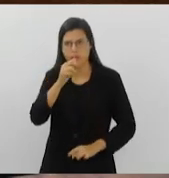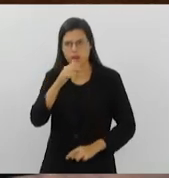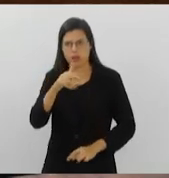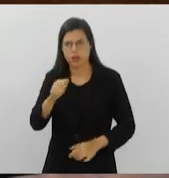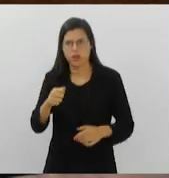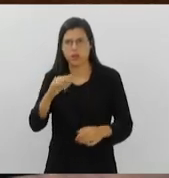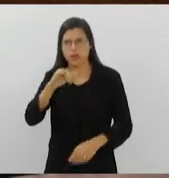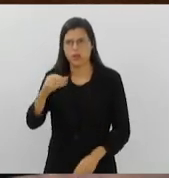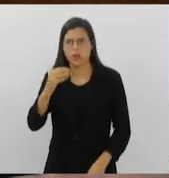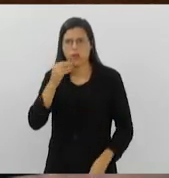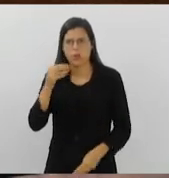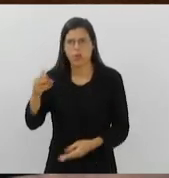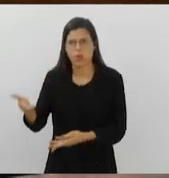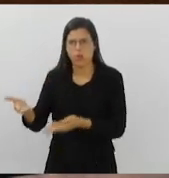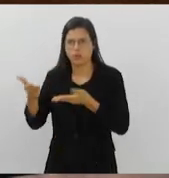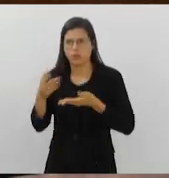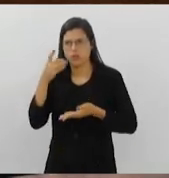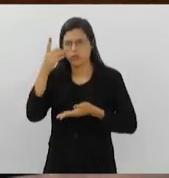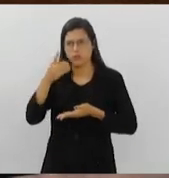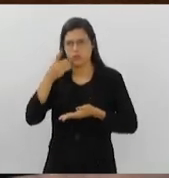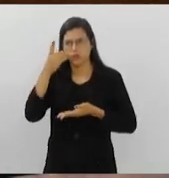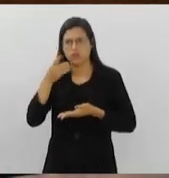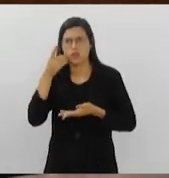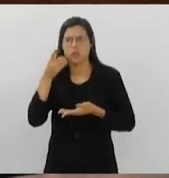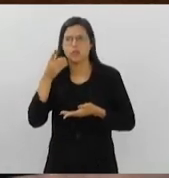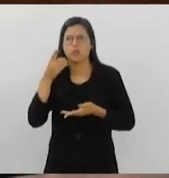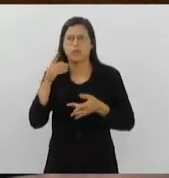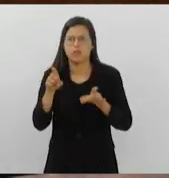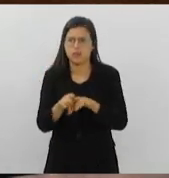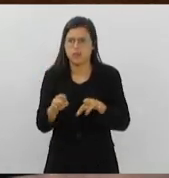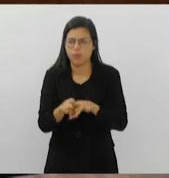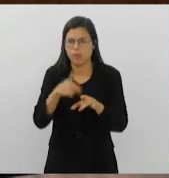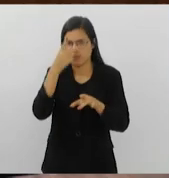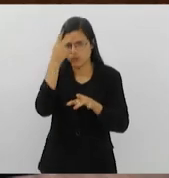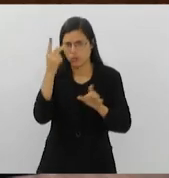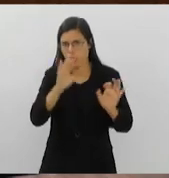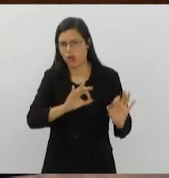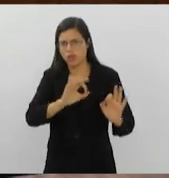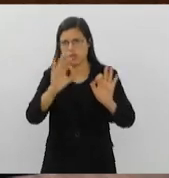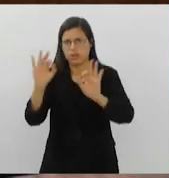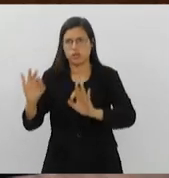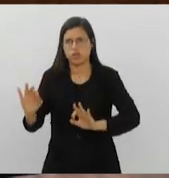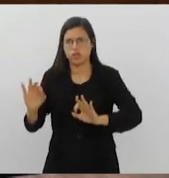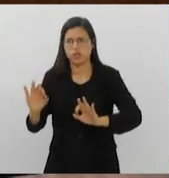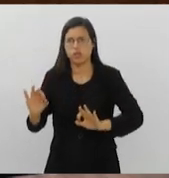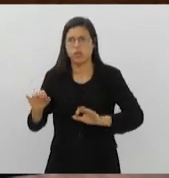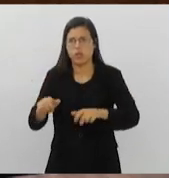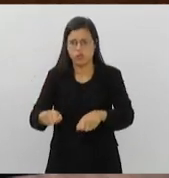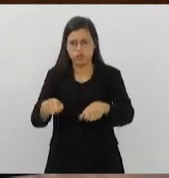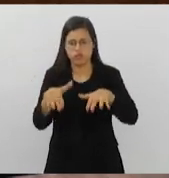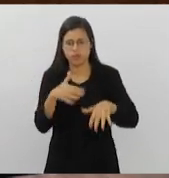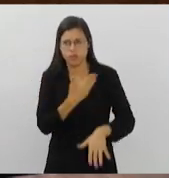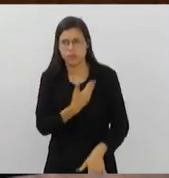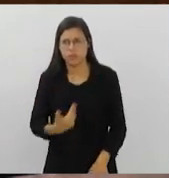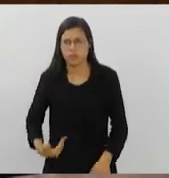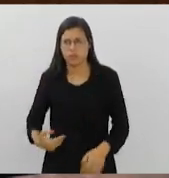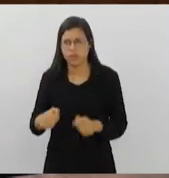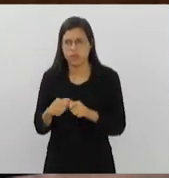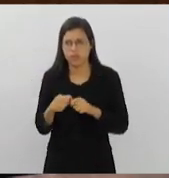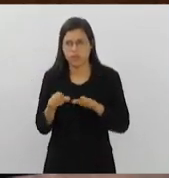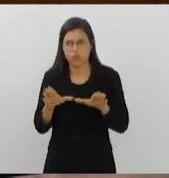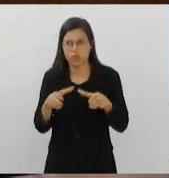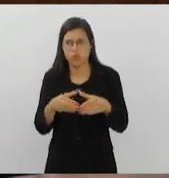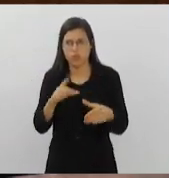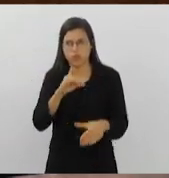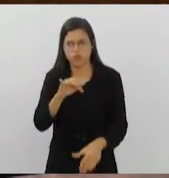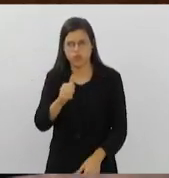para convidar os deputados e as deputadas, e quem também está nos assistindo, para a audiência pública que realizaremos em conjunto no